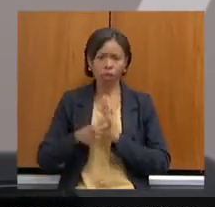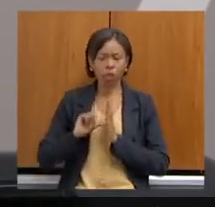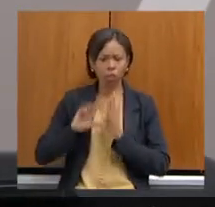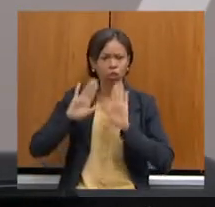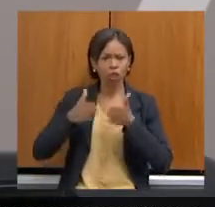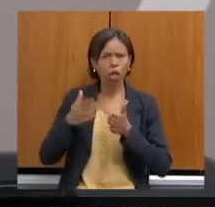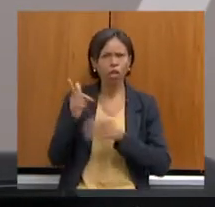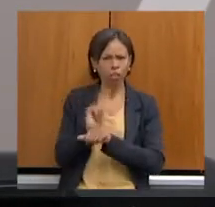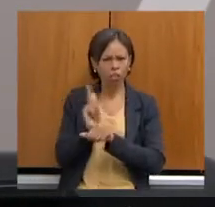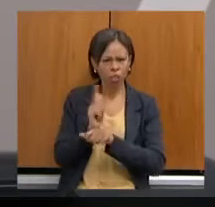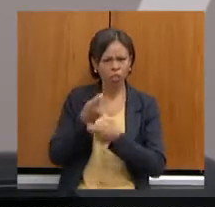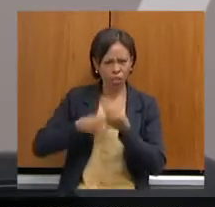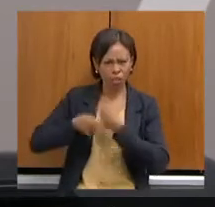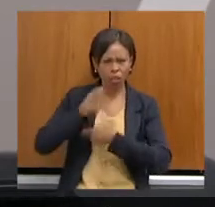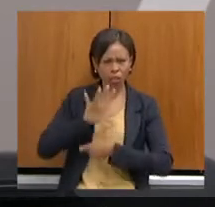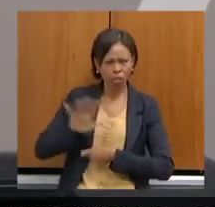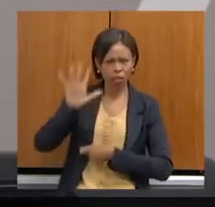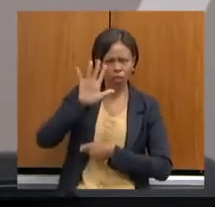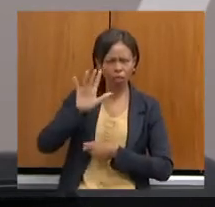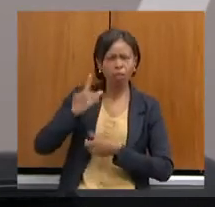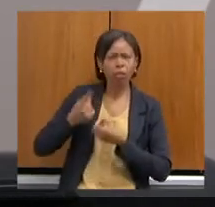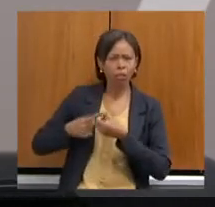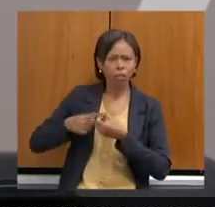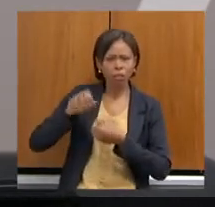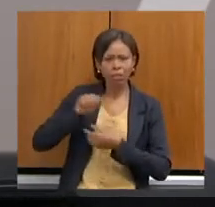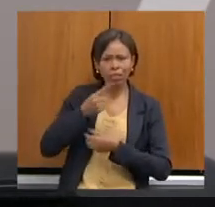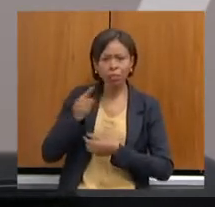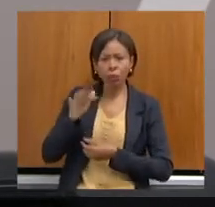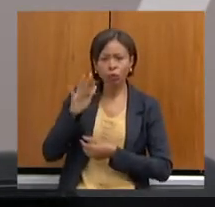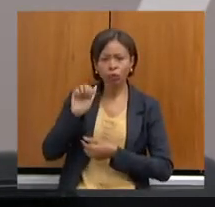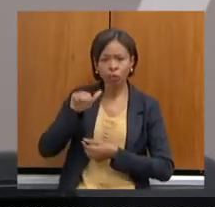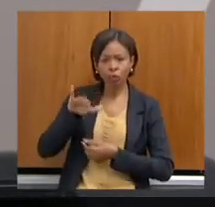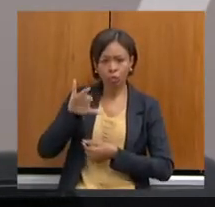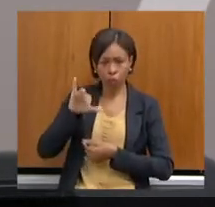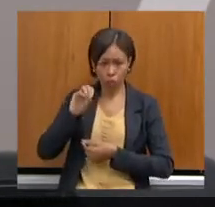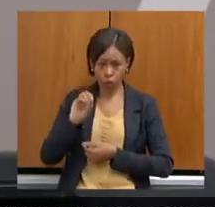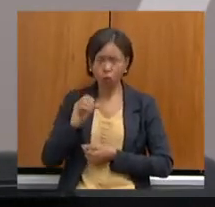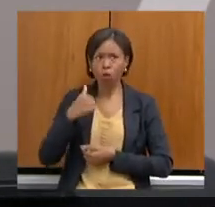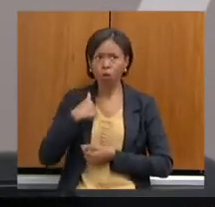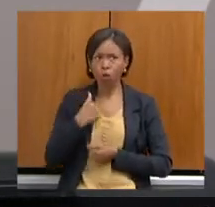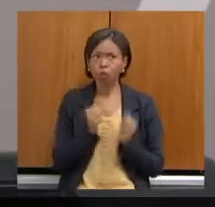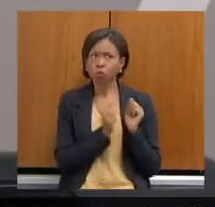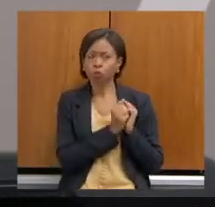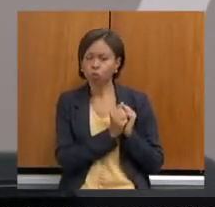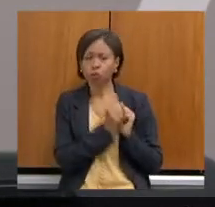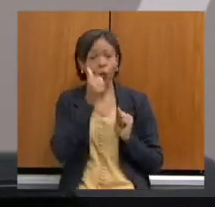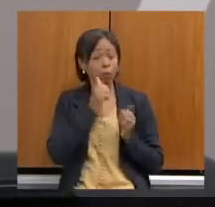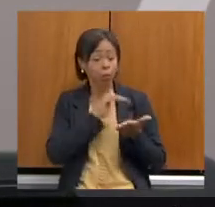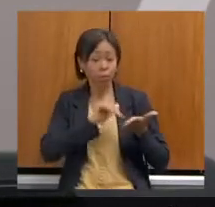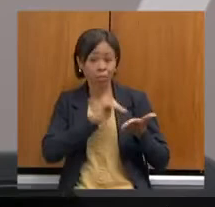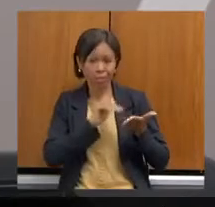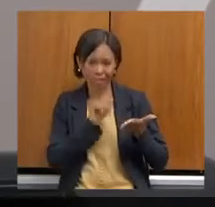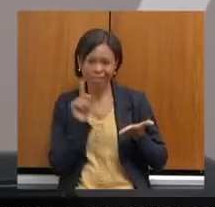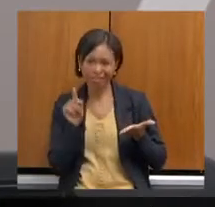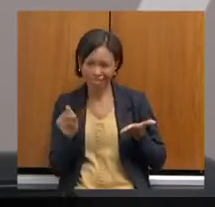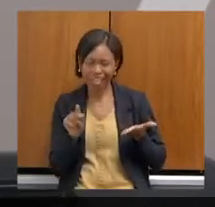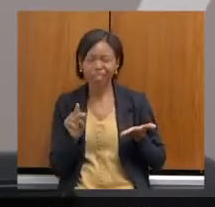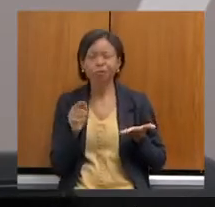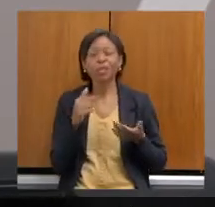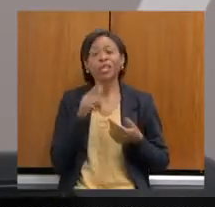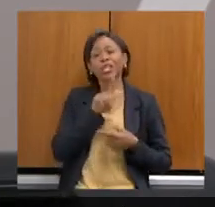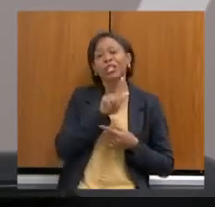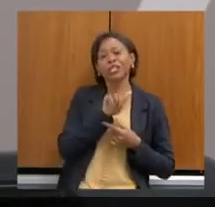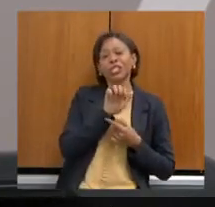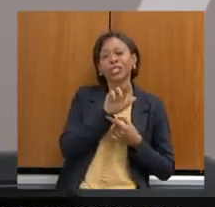gerente regional de São Francisco que eu estava com a secretária em são em São Francisco e o Geraldo